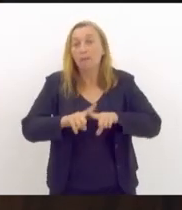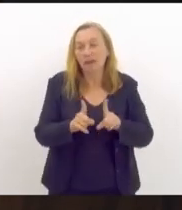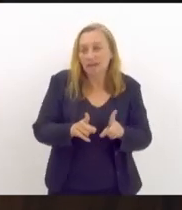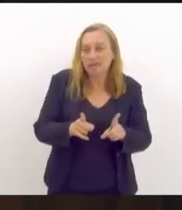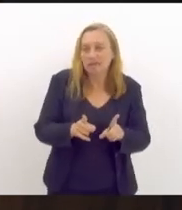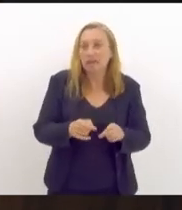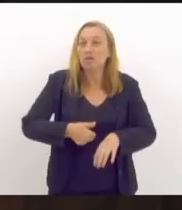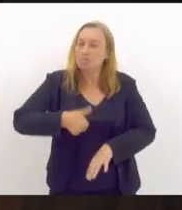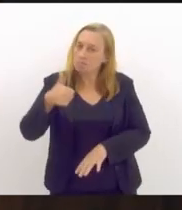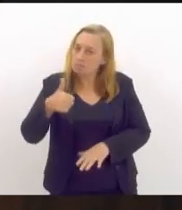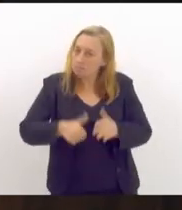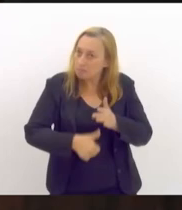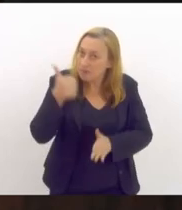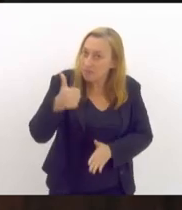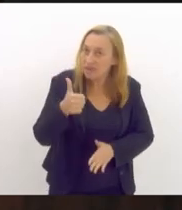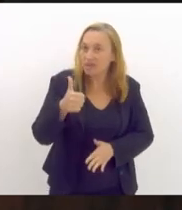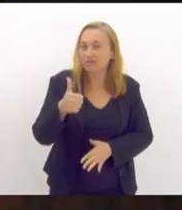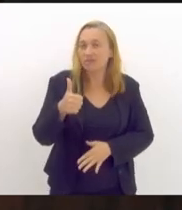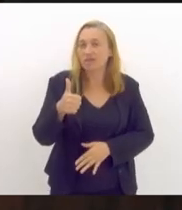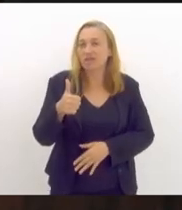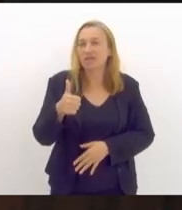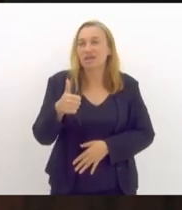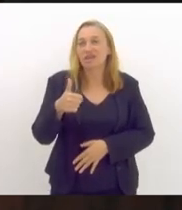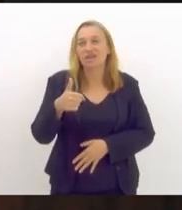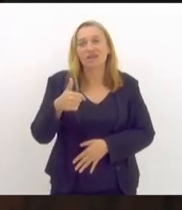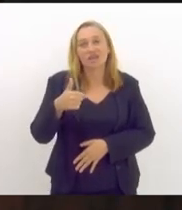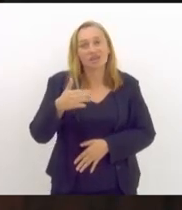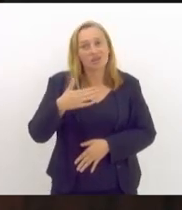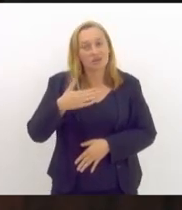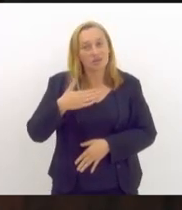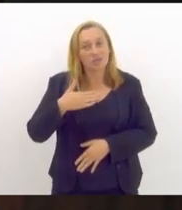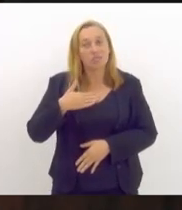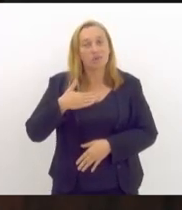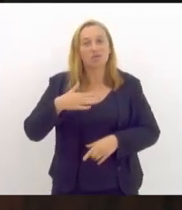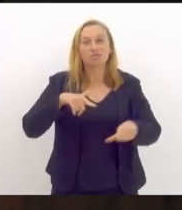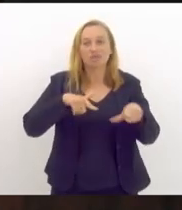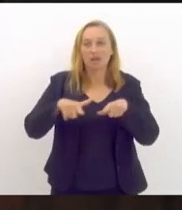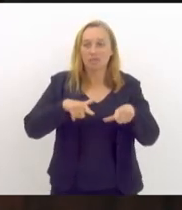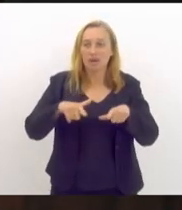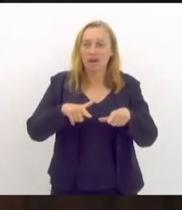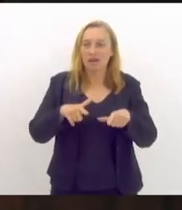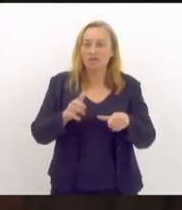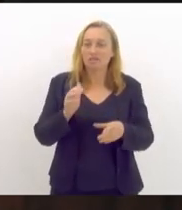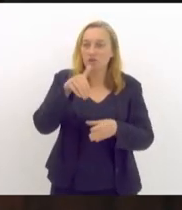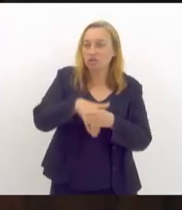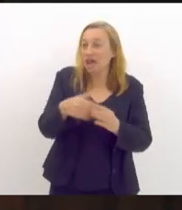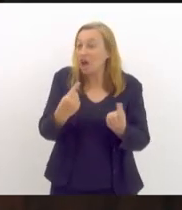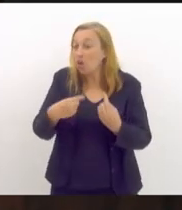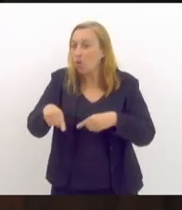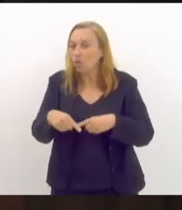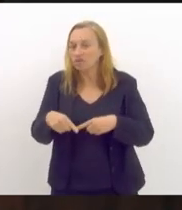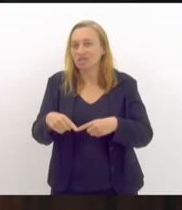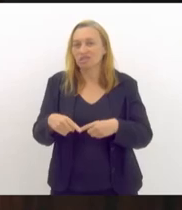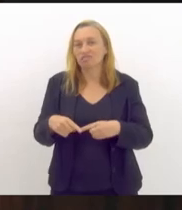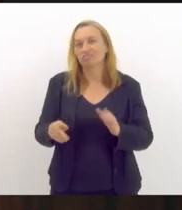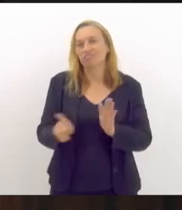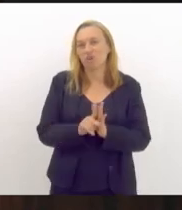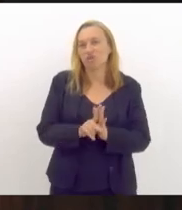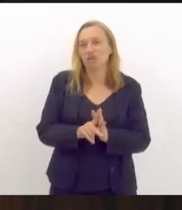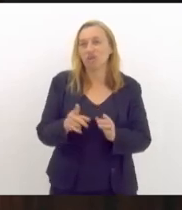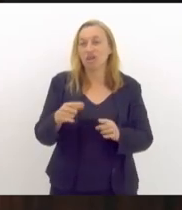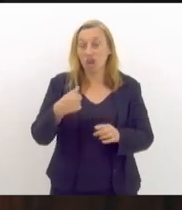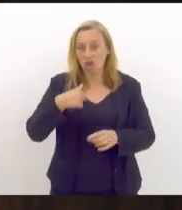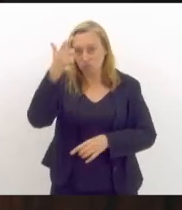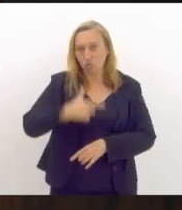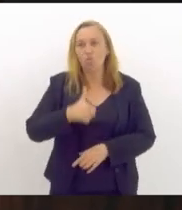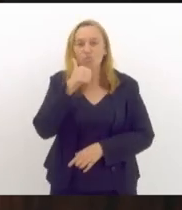a primeira vez indo para o meu terceiro mandato que eu vou votar contra um projeto porque eu